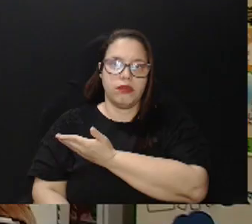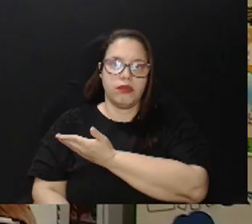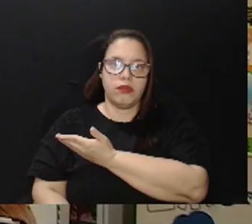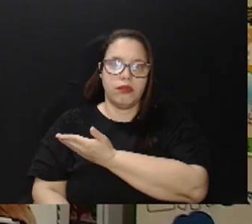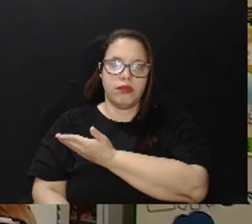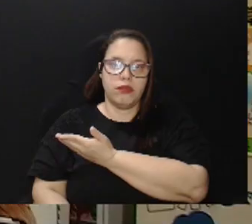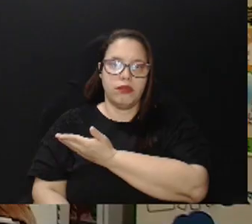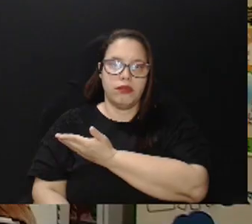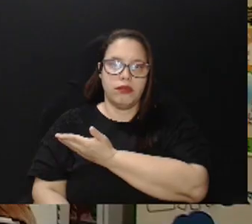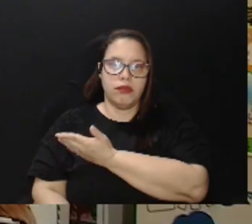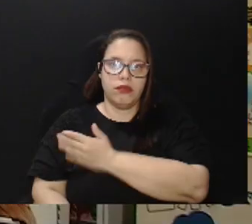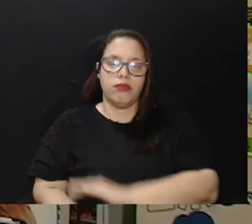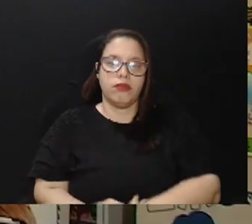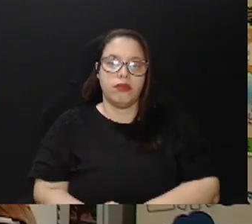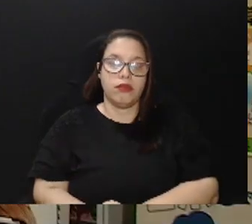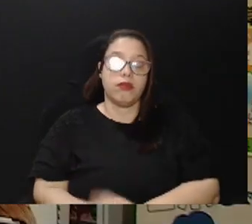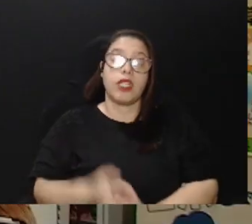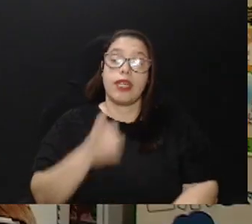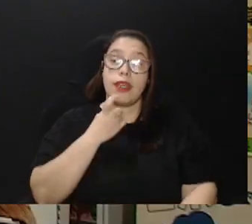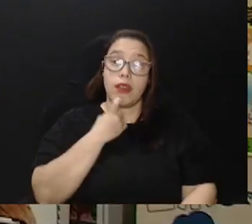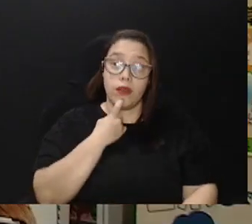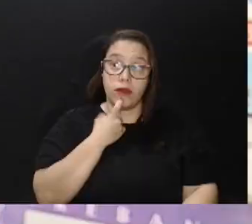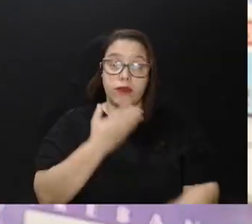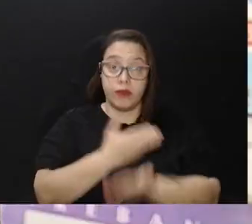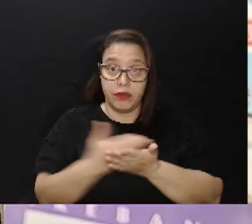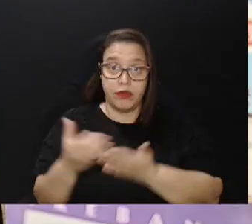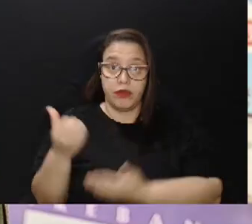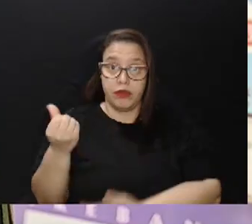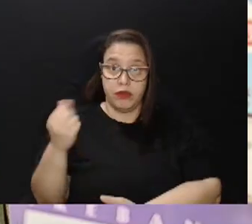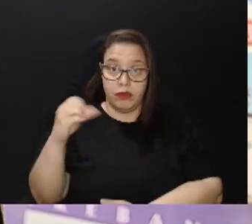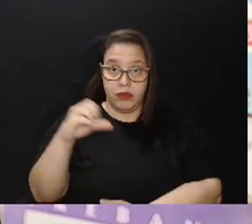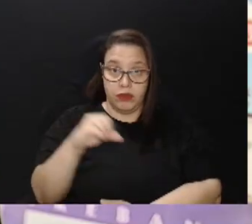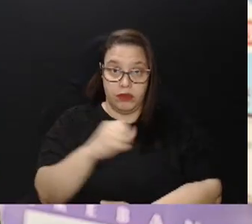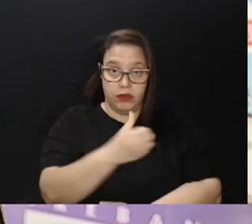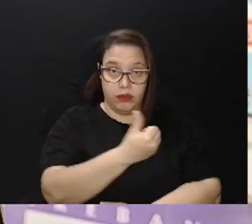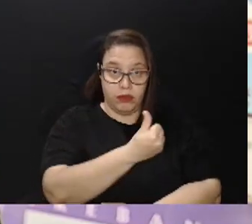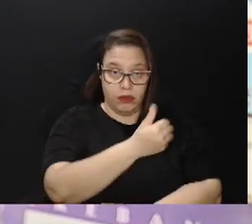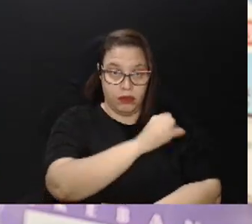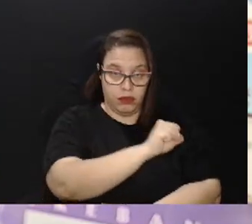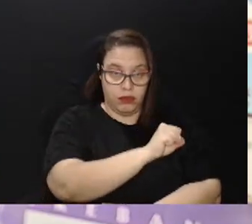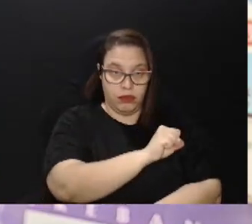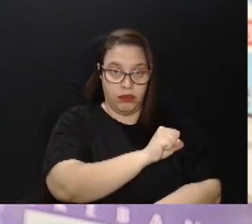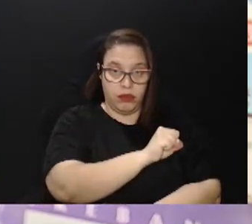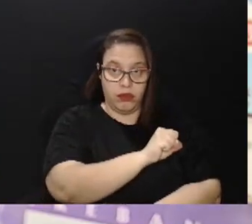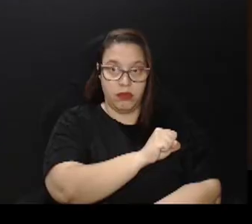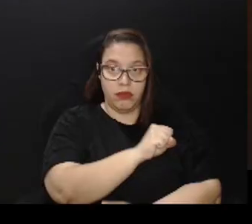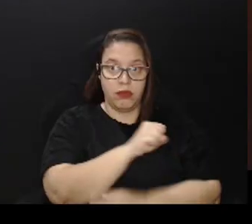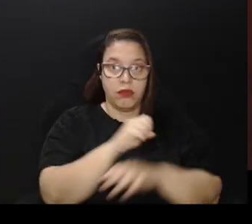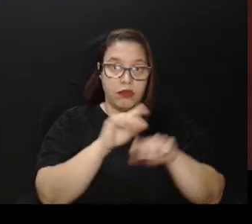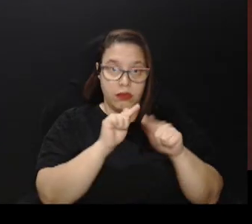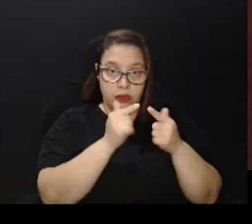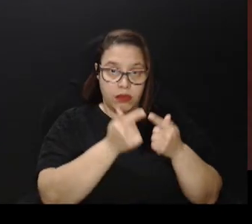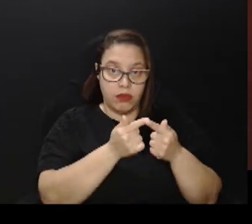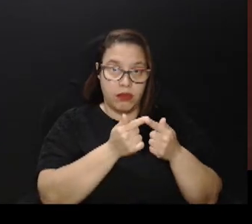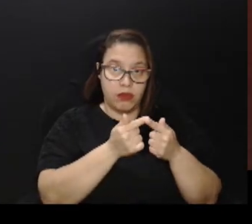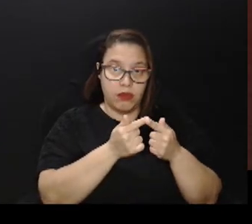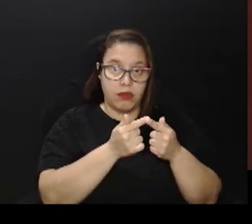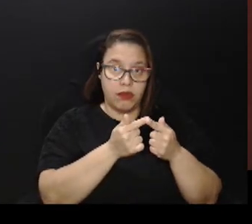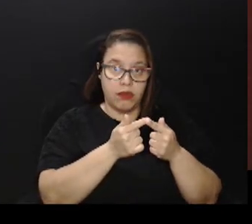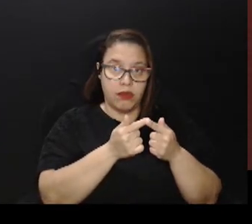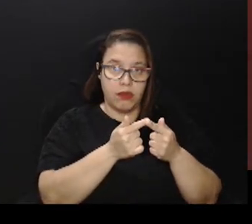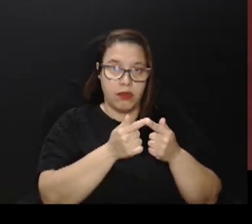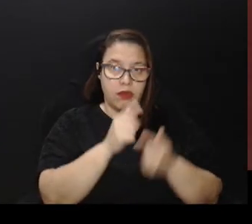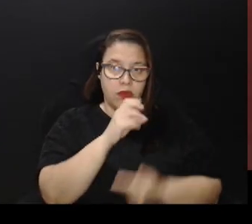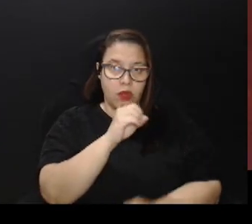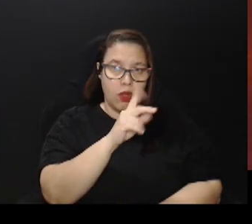Em Campinas, é a partir de 1918, que era um grupo de Okinawa, uma província mais ao sul, né,